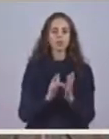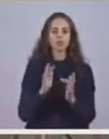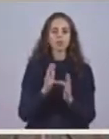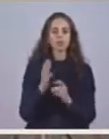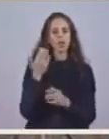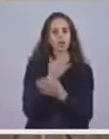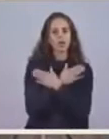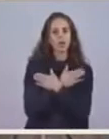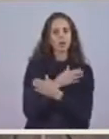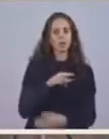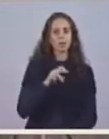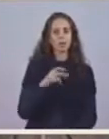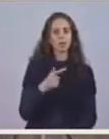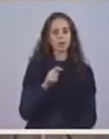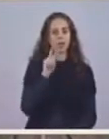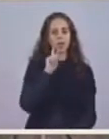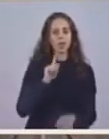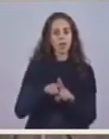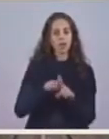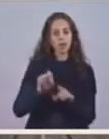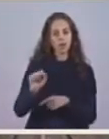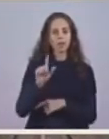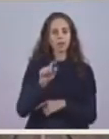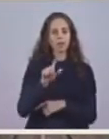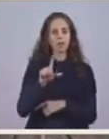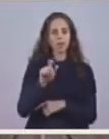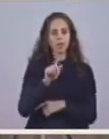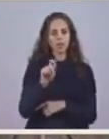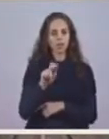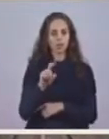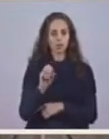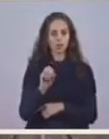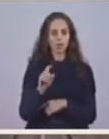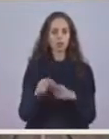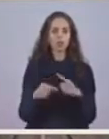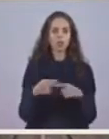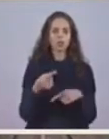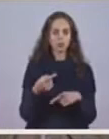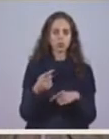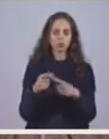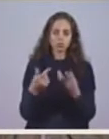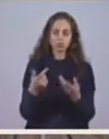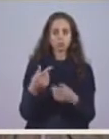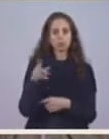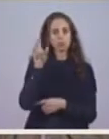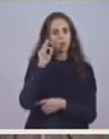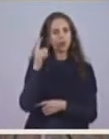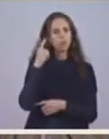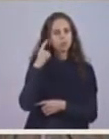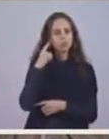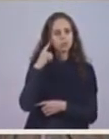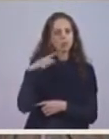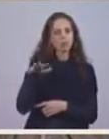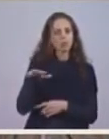era amigo de Marta, de sua irmã e de Lázaro. Entretanto, depois de ouvir dizer que ele